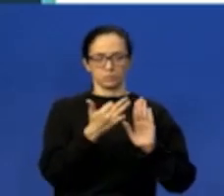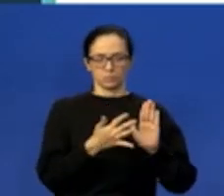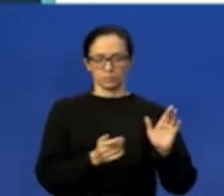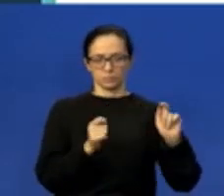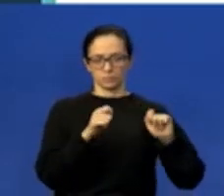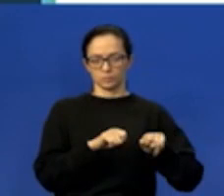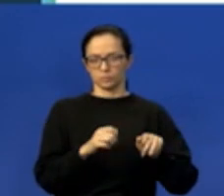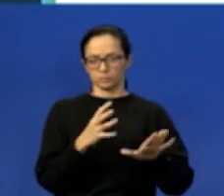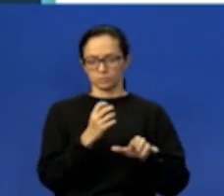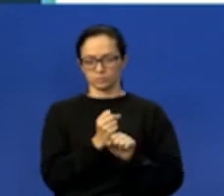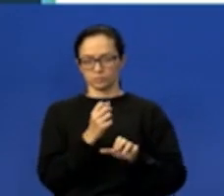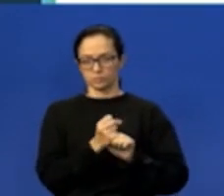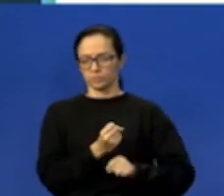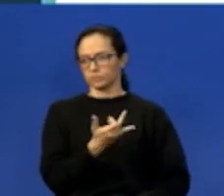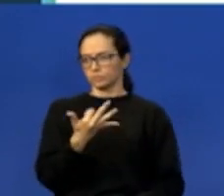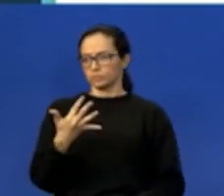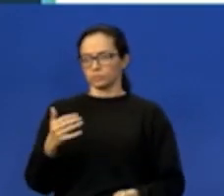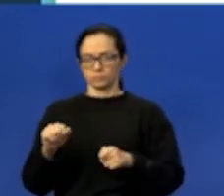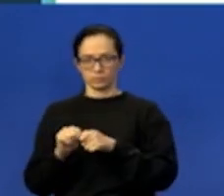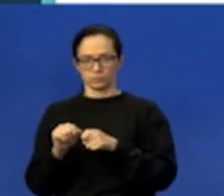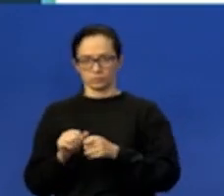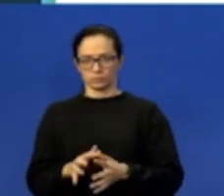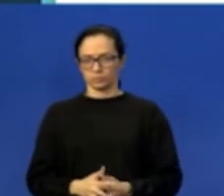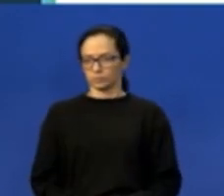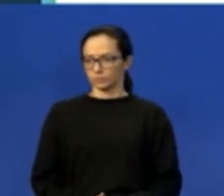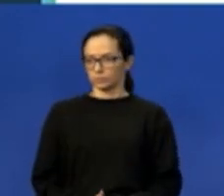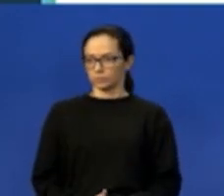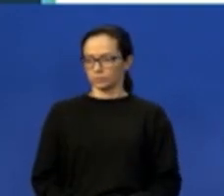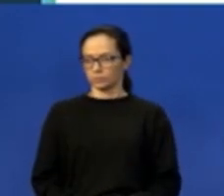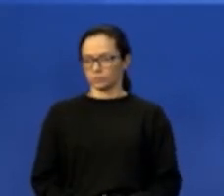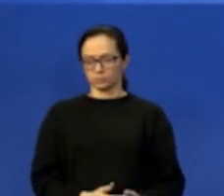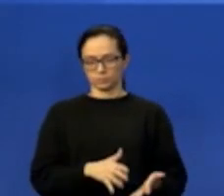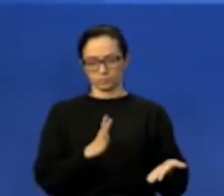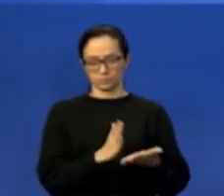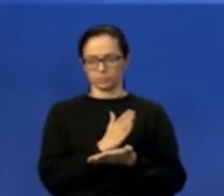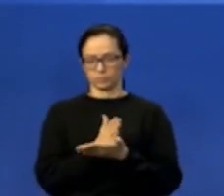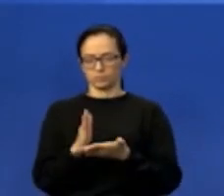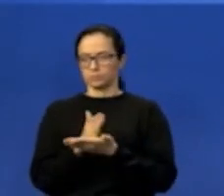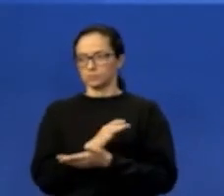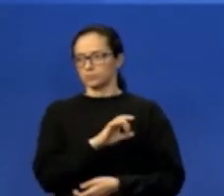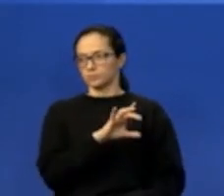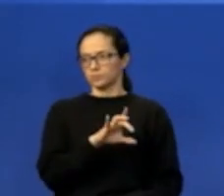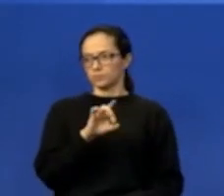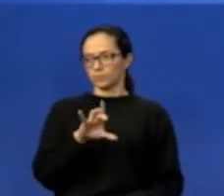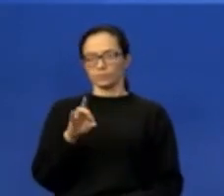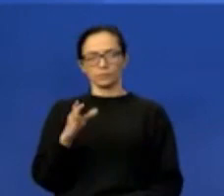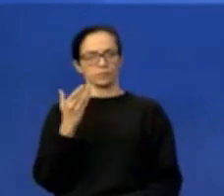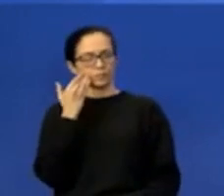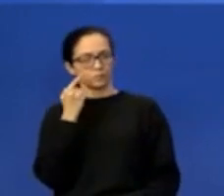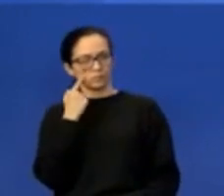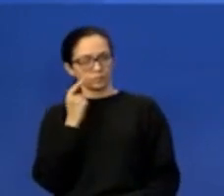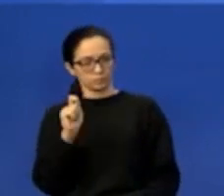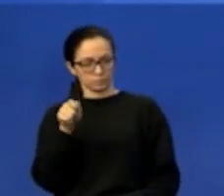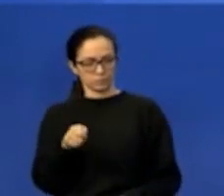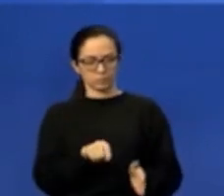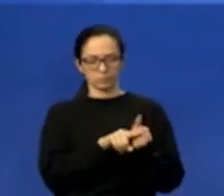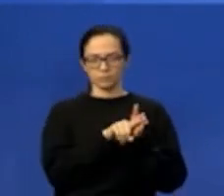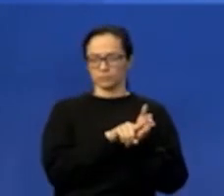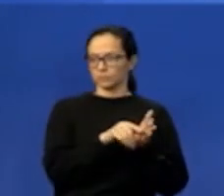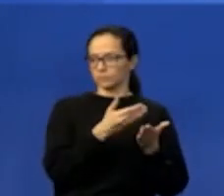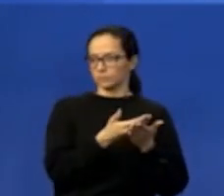quanto ao tamanho. Na sequência, a gente vai ver agora separadamente cada um desses tipos. Então, a gente vai estudar o